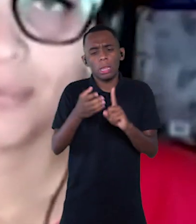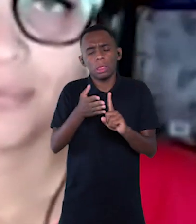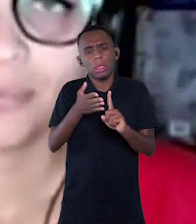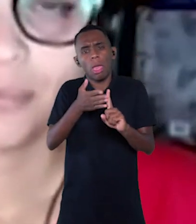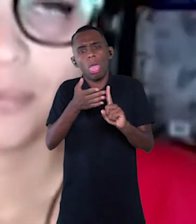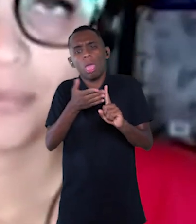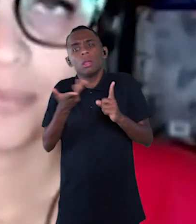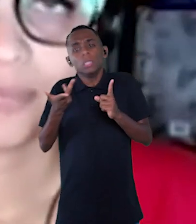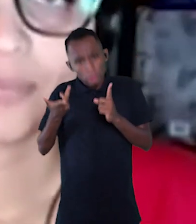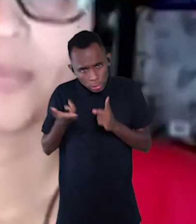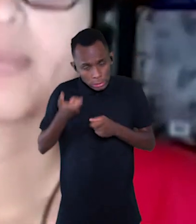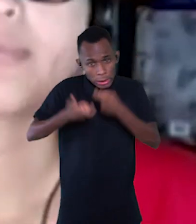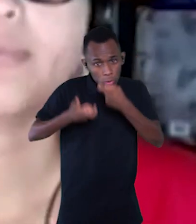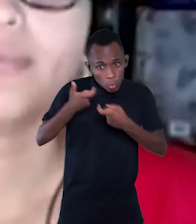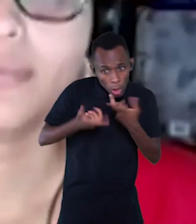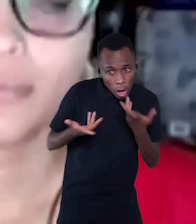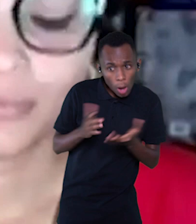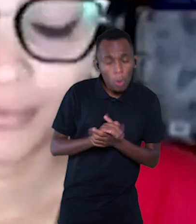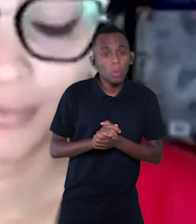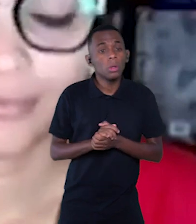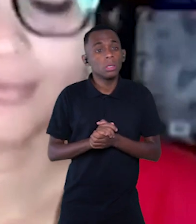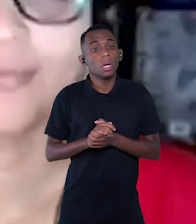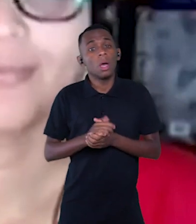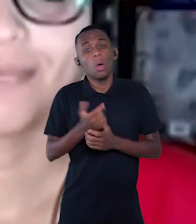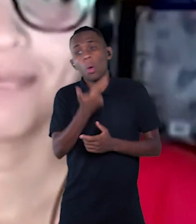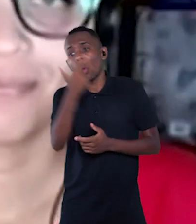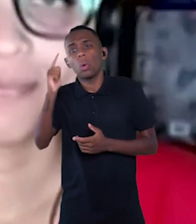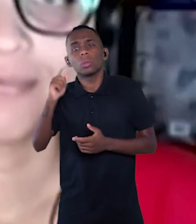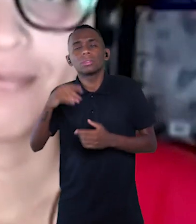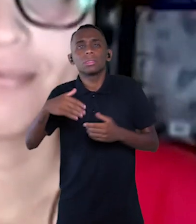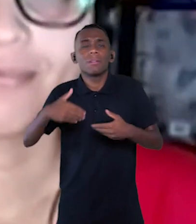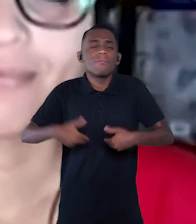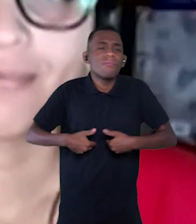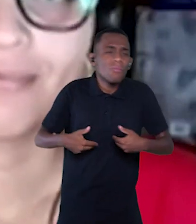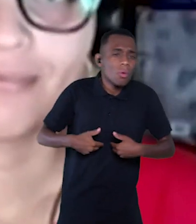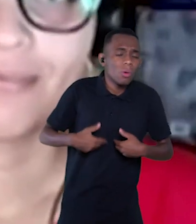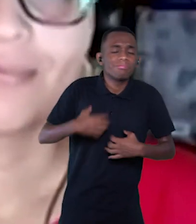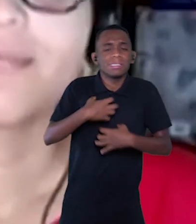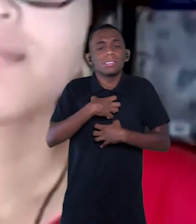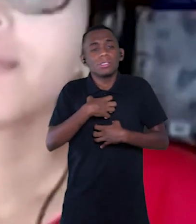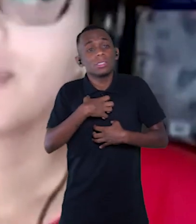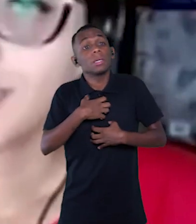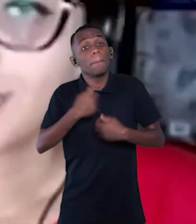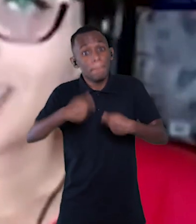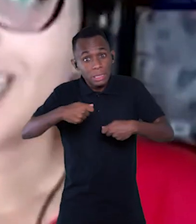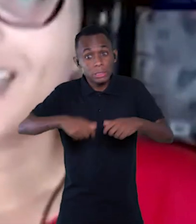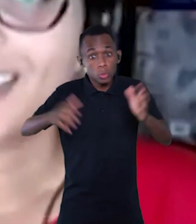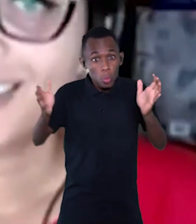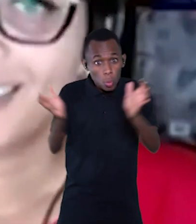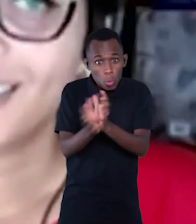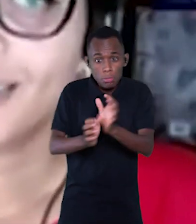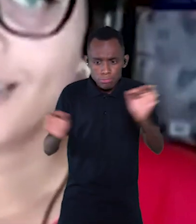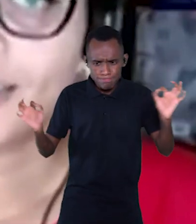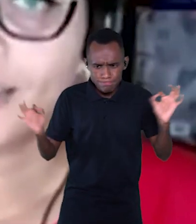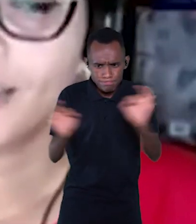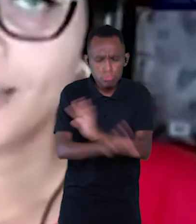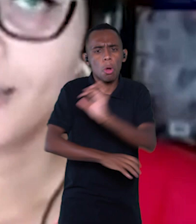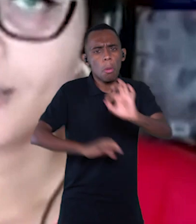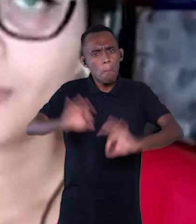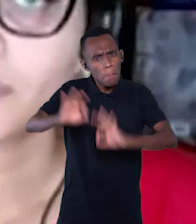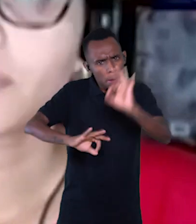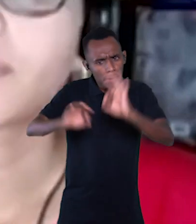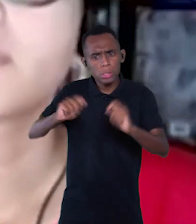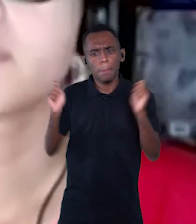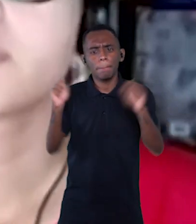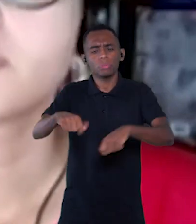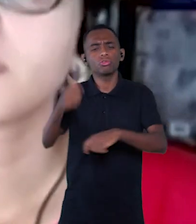está, na verdade, passando fome, né? Então tem toda uma equipe preparada, né, que ali dentro consegue resolver.